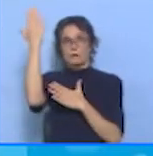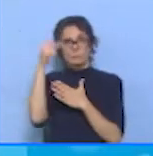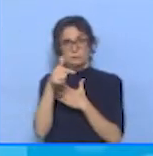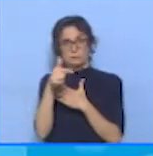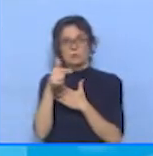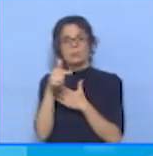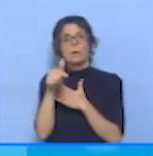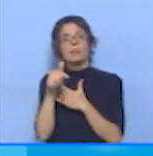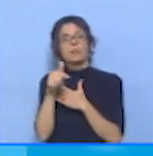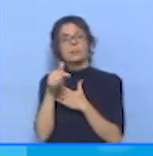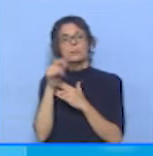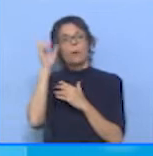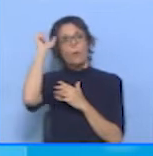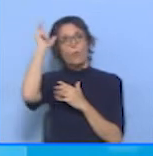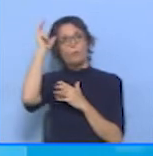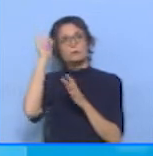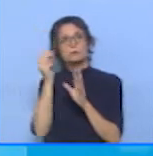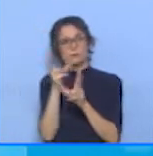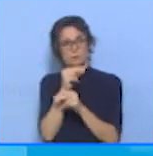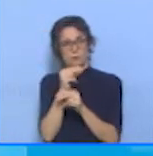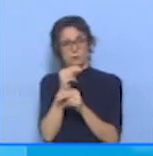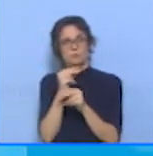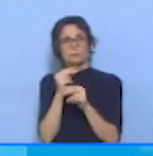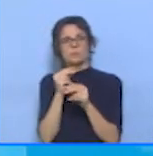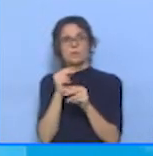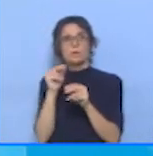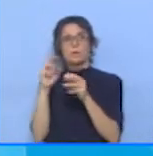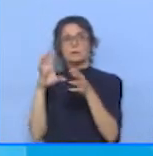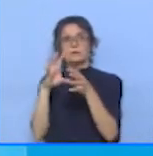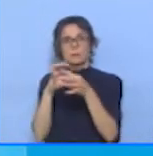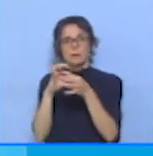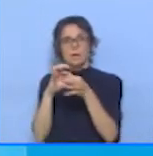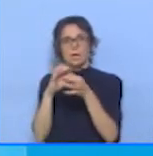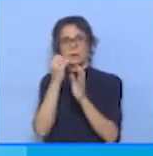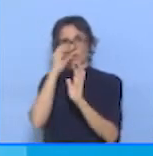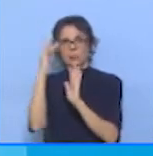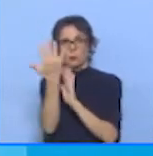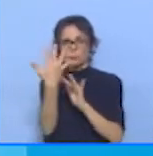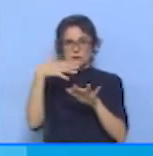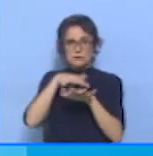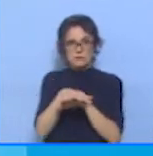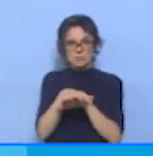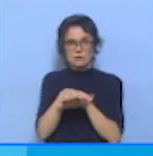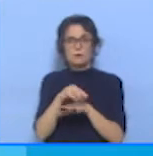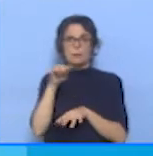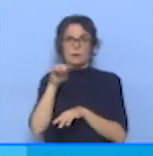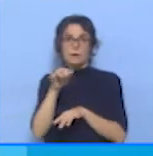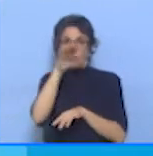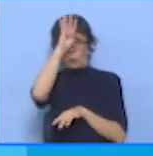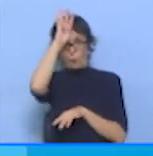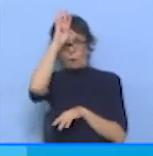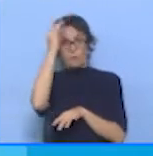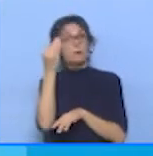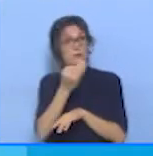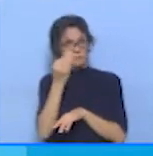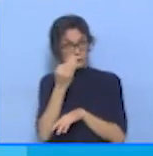de novo, que é fundamental, que é a ecologia integral. E o Papa desenvolve isso de uma forma muito clara ao longo